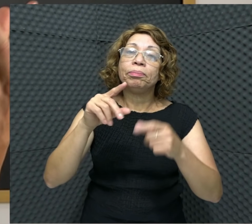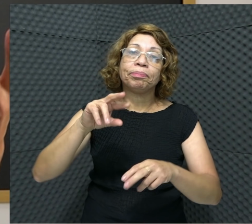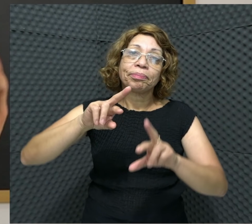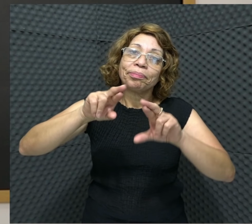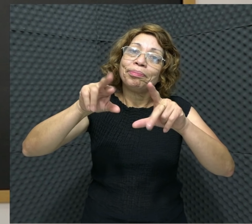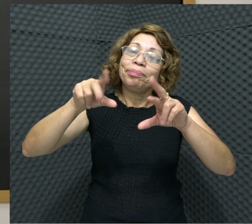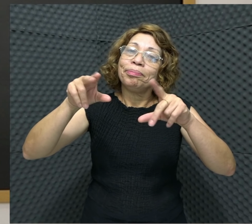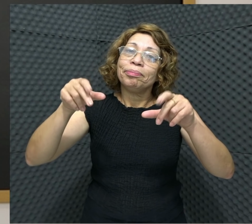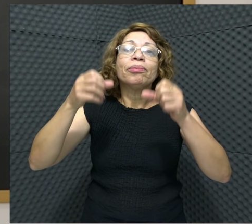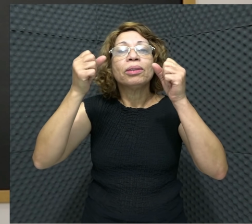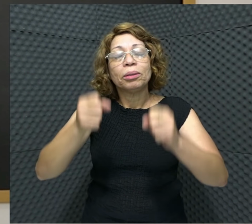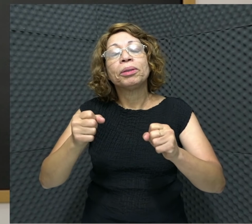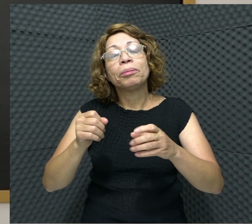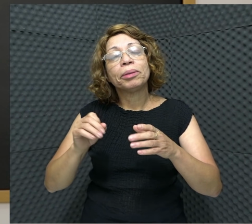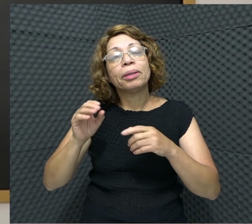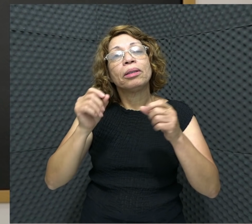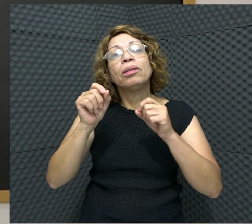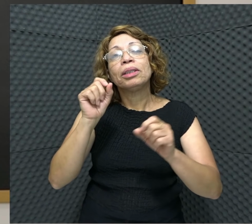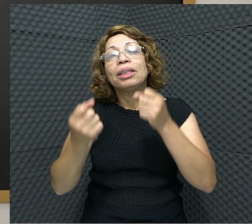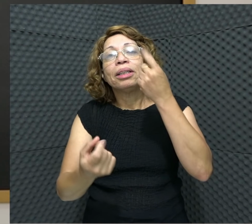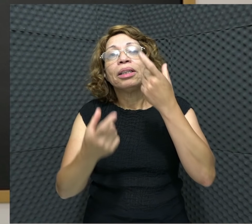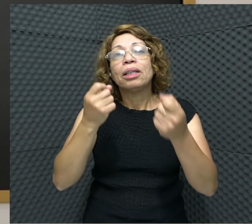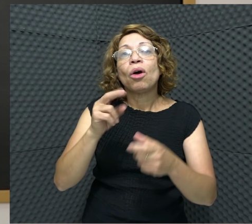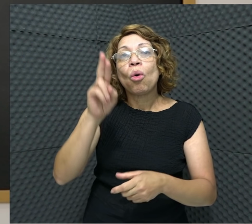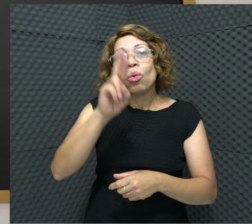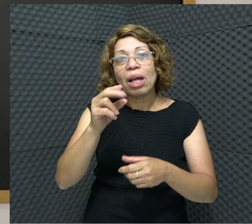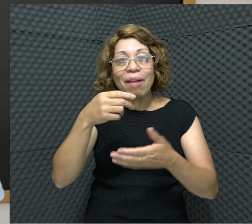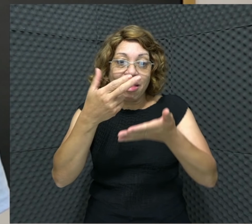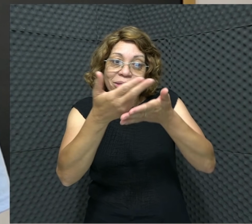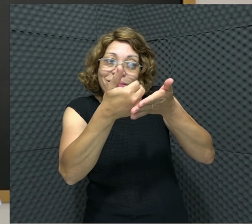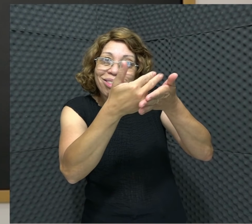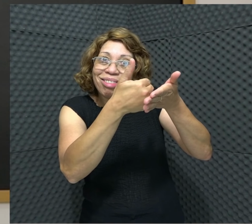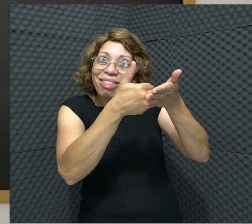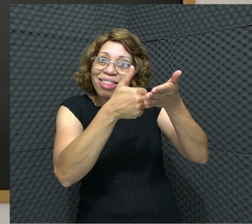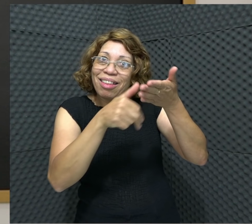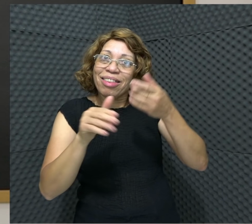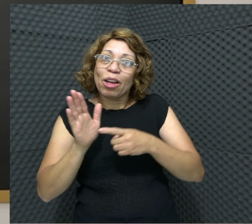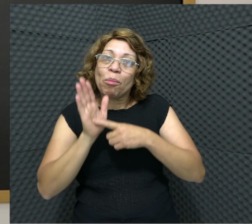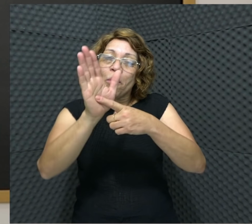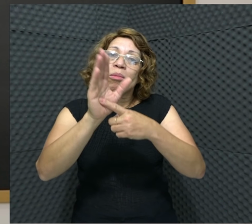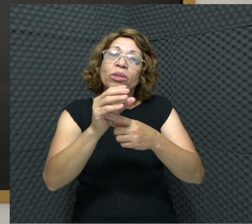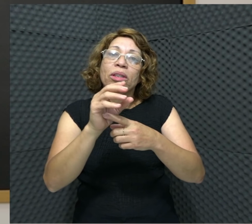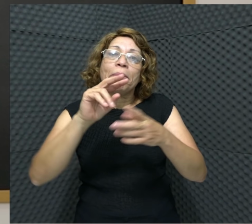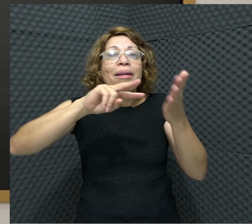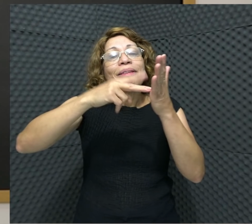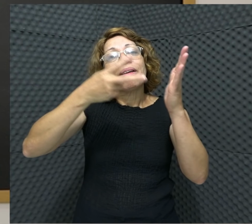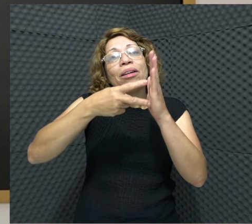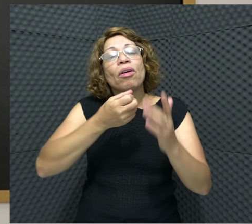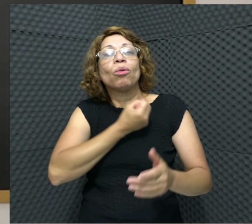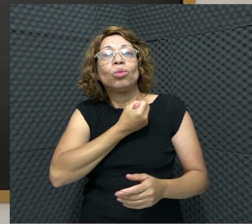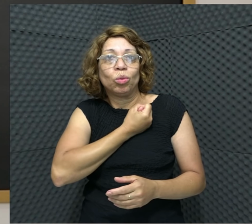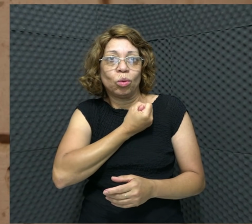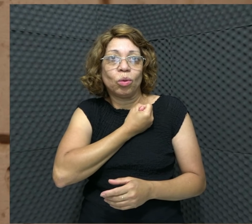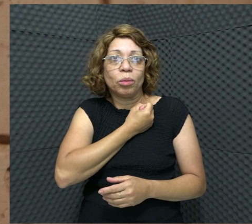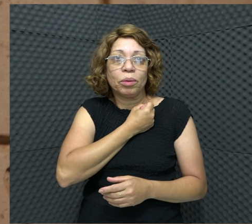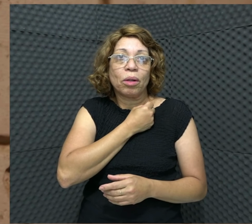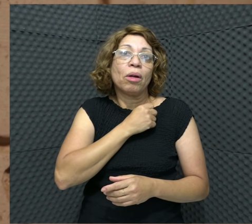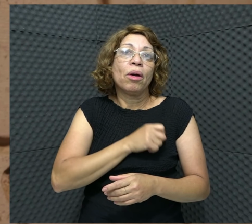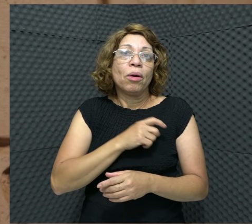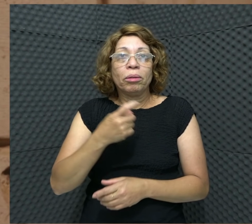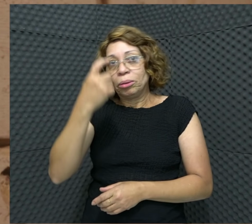dessas civilizações, nós podemos citar, por exemplo, que algumas usavam símbolos para expressar os números, como por exemplo os egípcios,